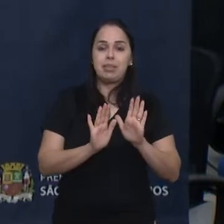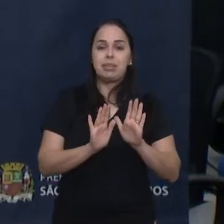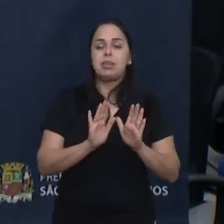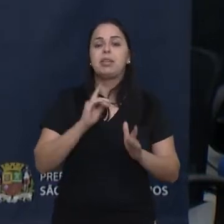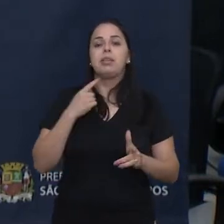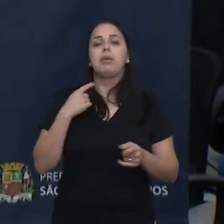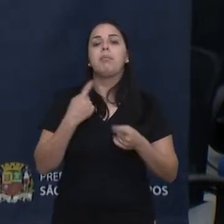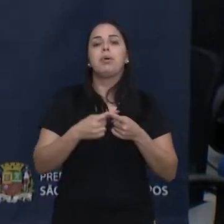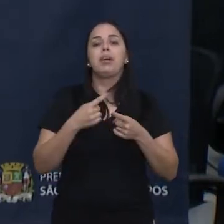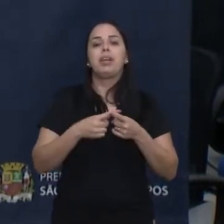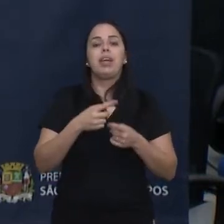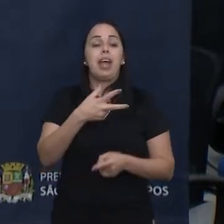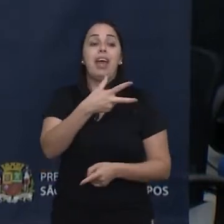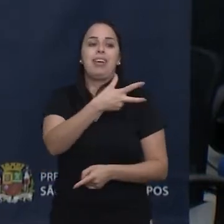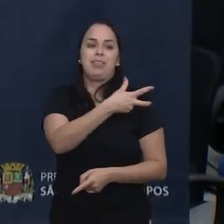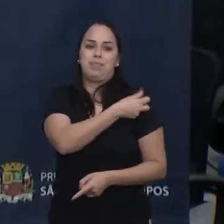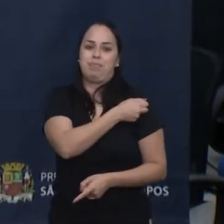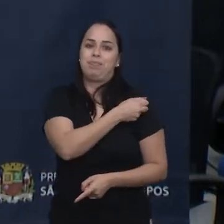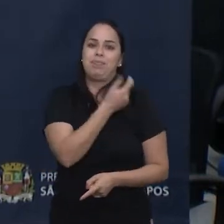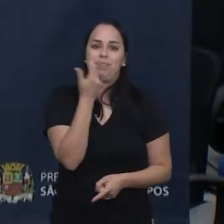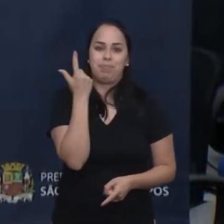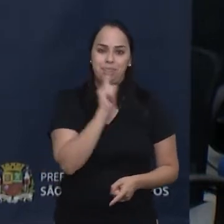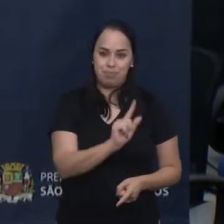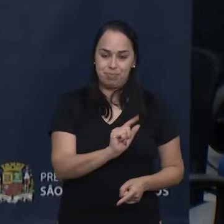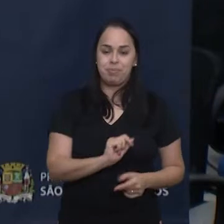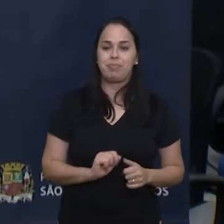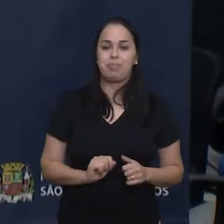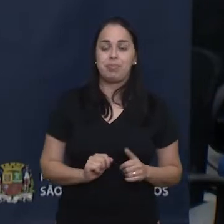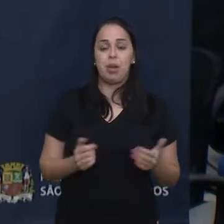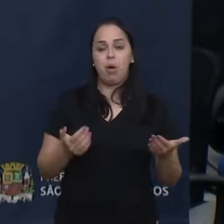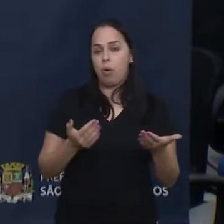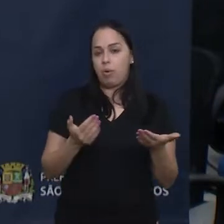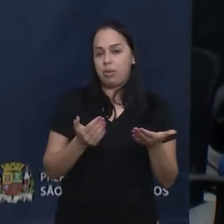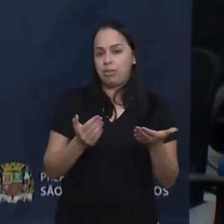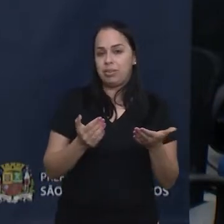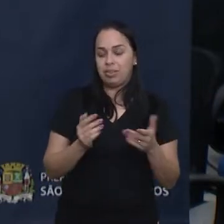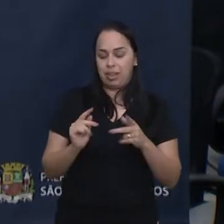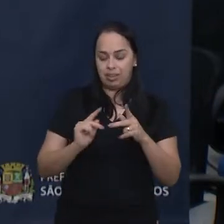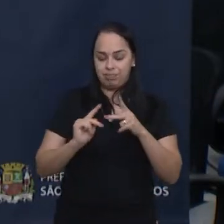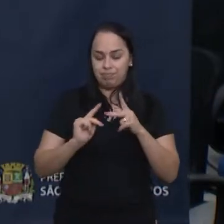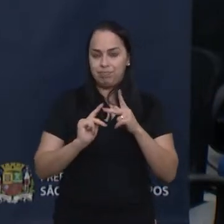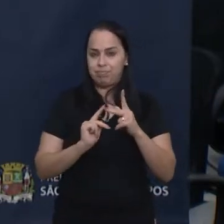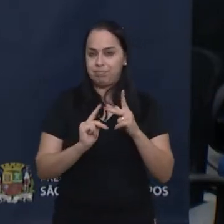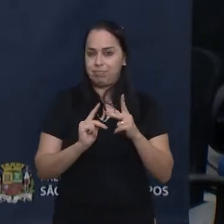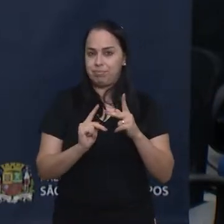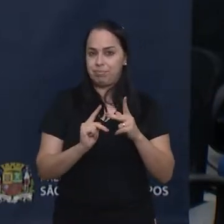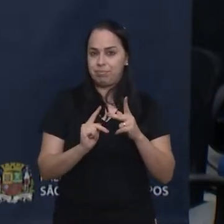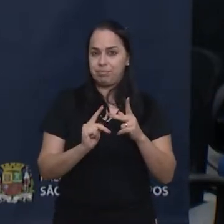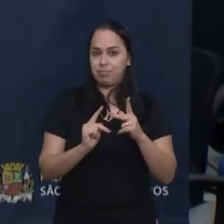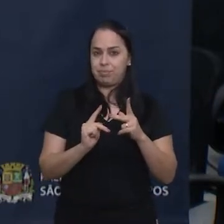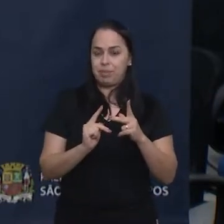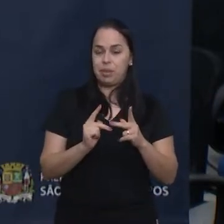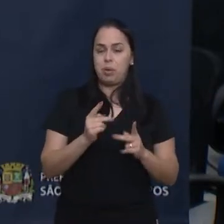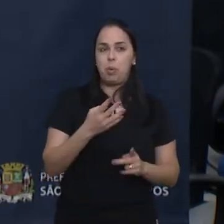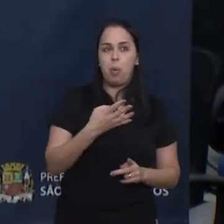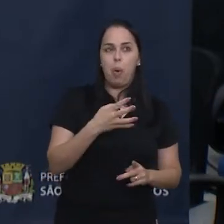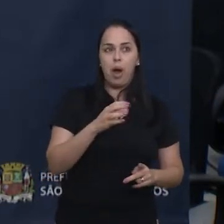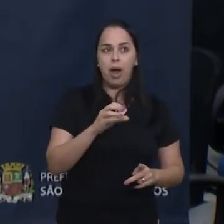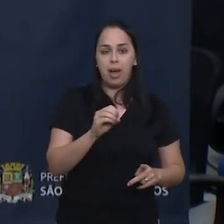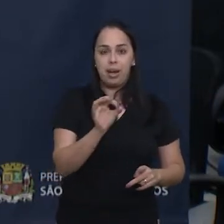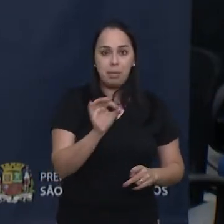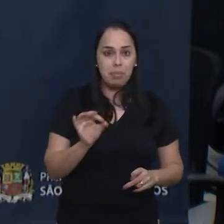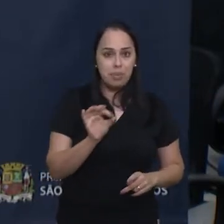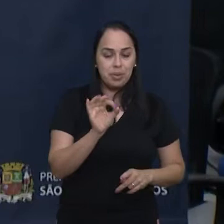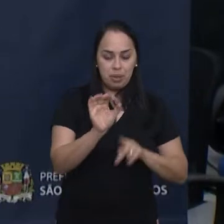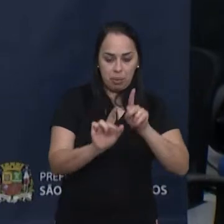disso a gente acredita também a vacinação. Hoje nós temos em São José dos Campos cerca de